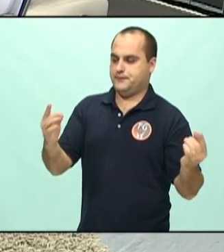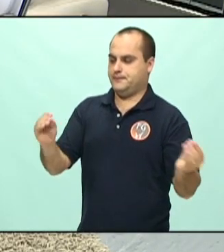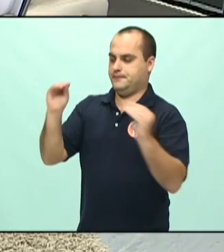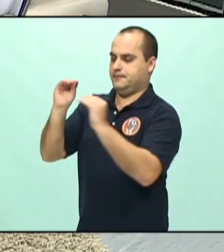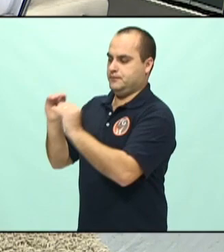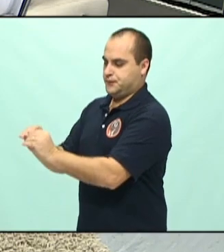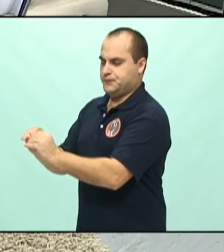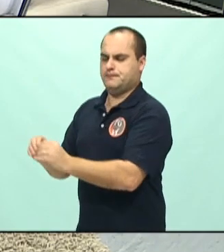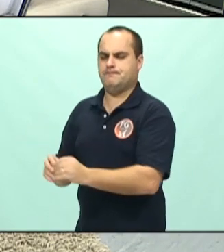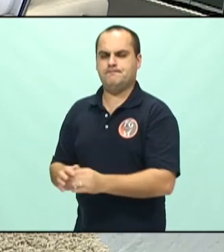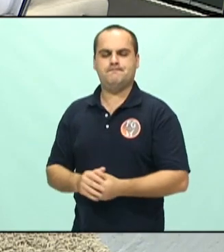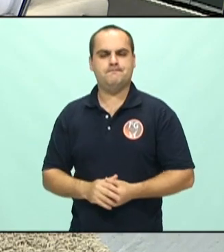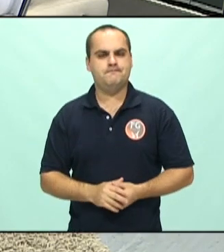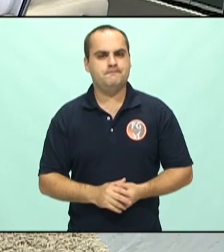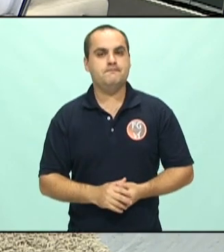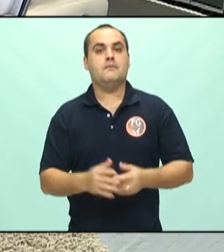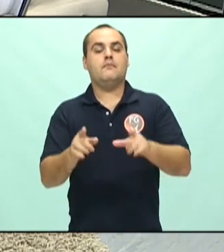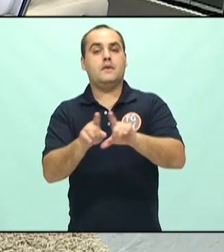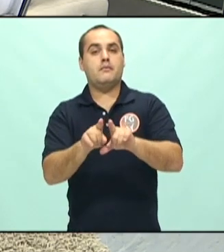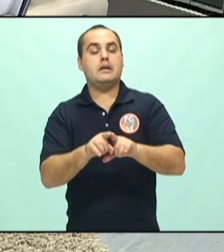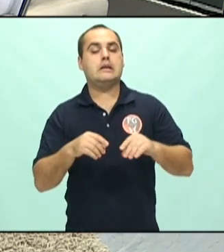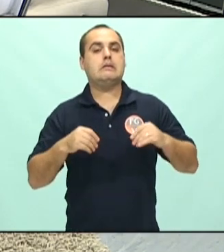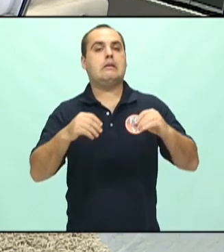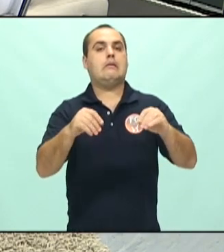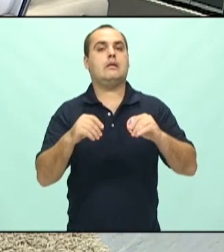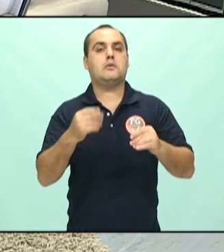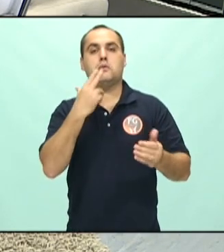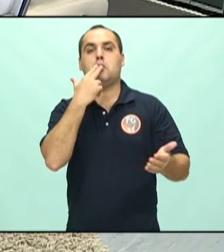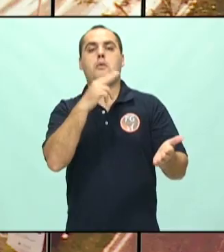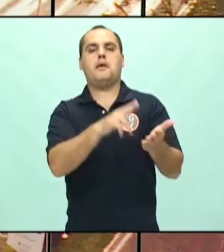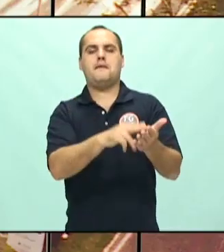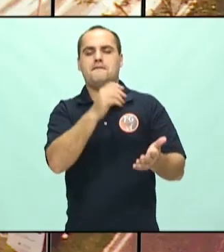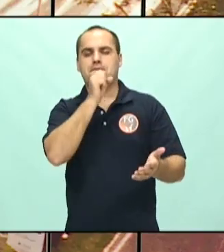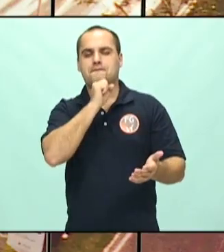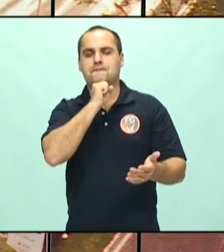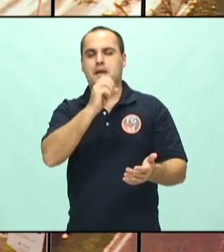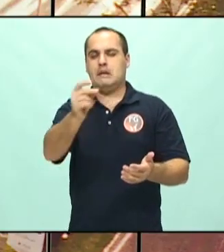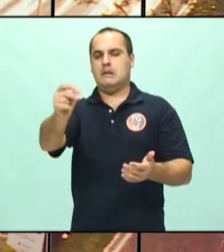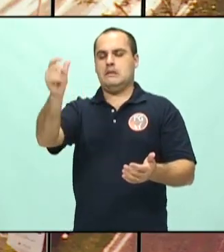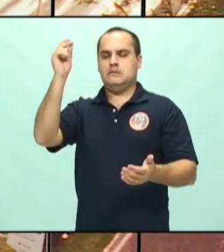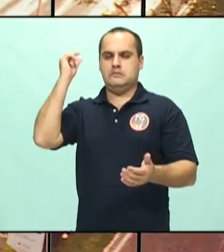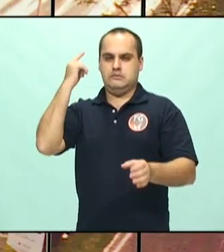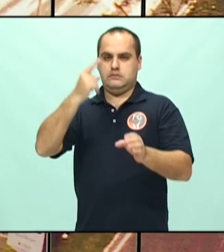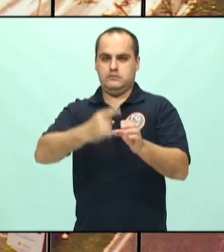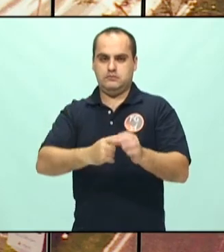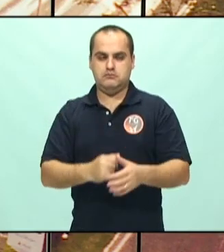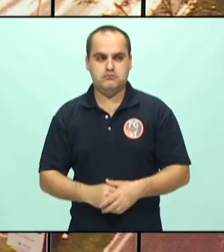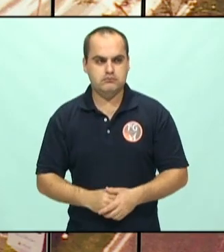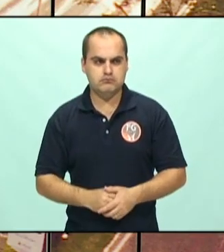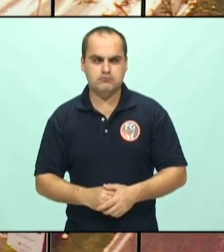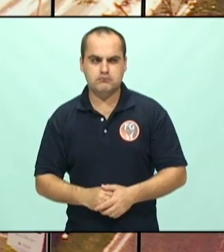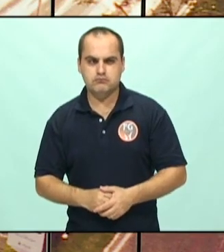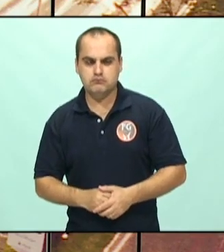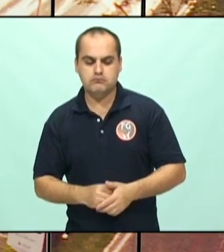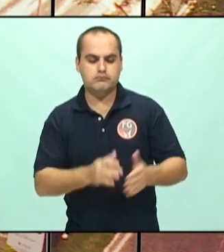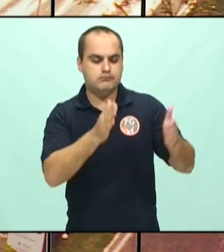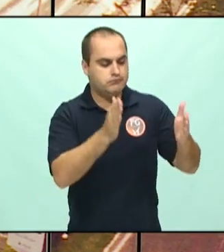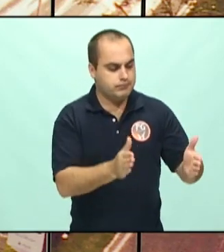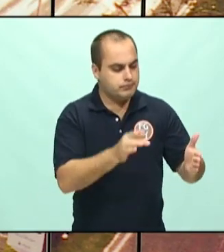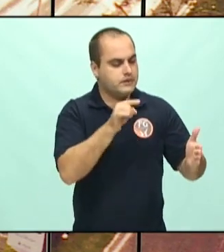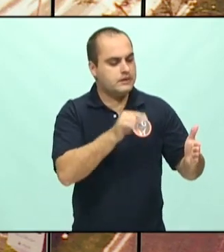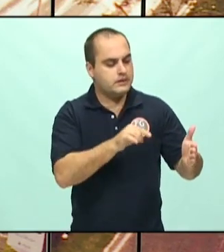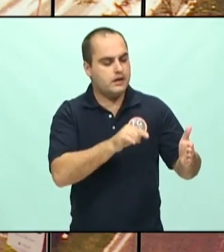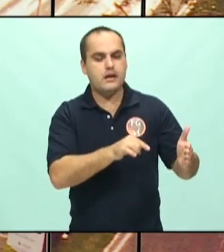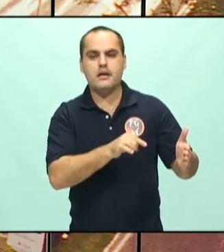questão daquele terreno do antigo correio no centro da cidade uns querem praça outros querem que sejam centro